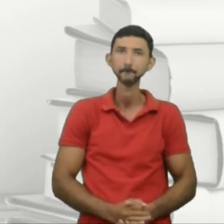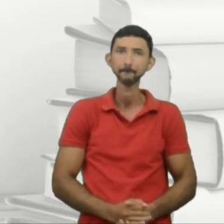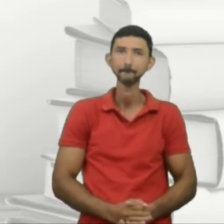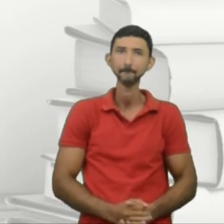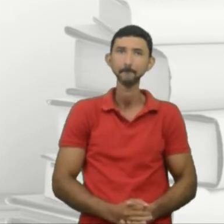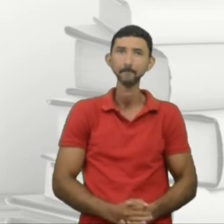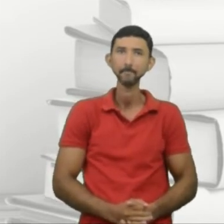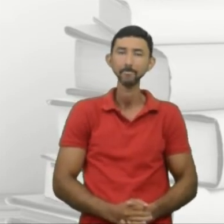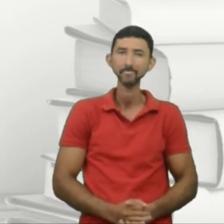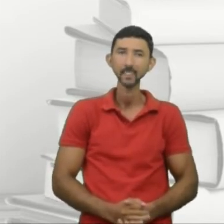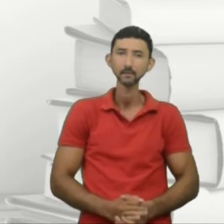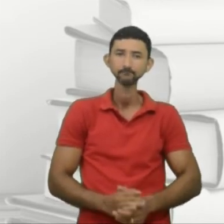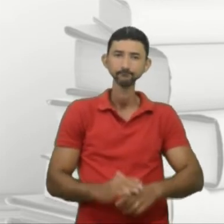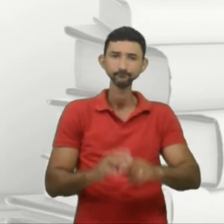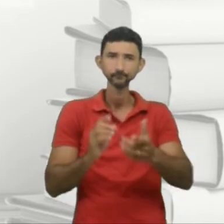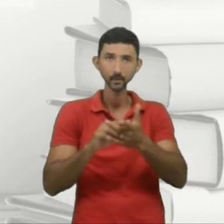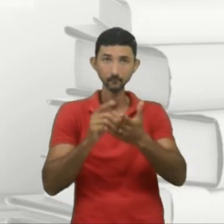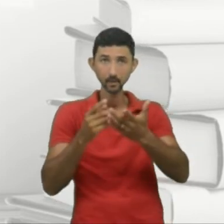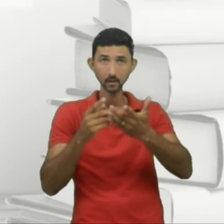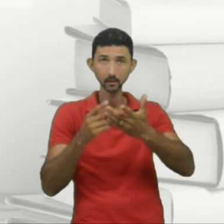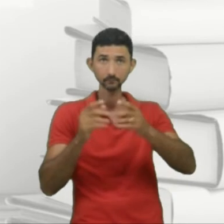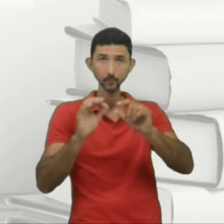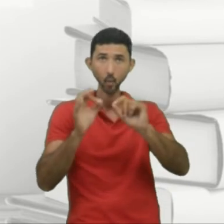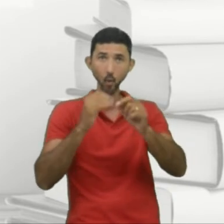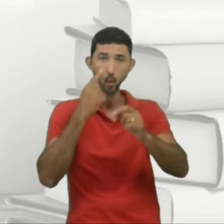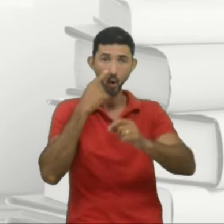de modo equivocado. Então,